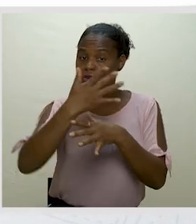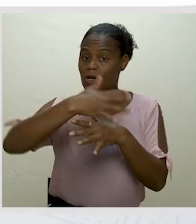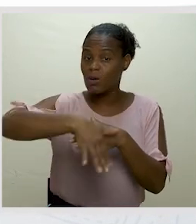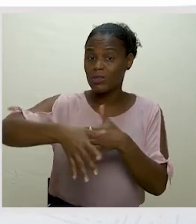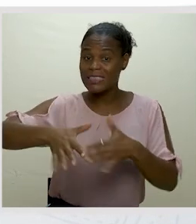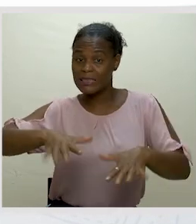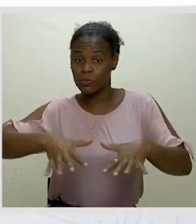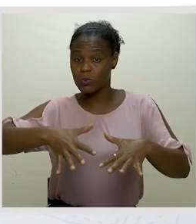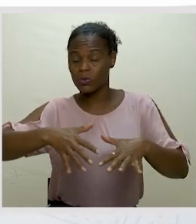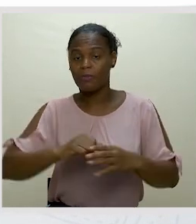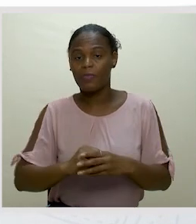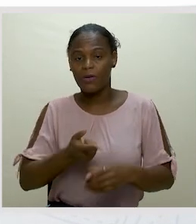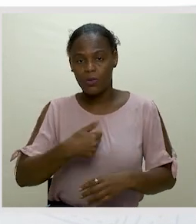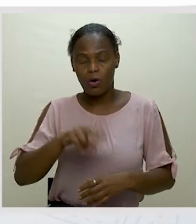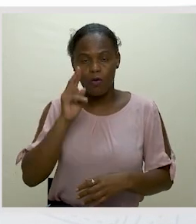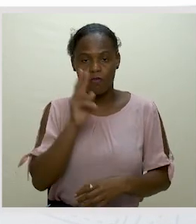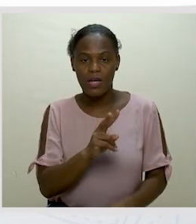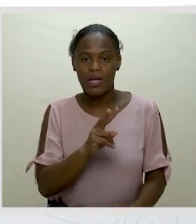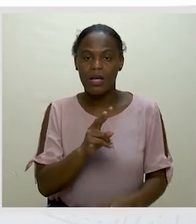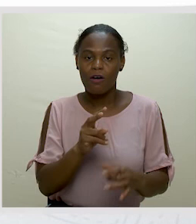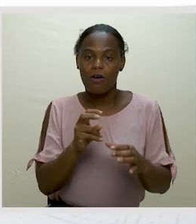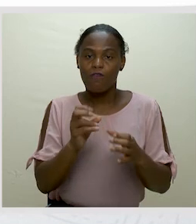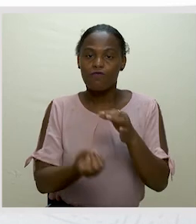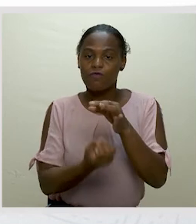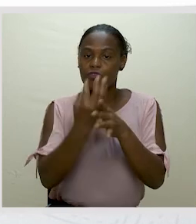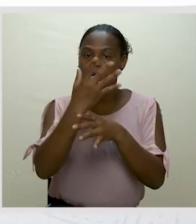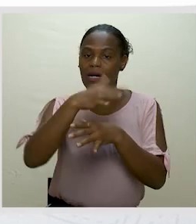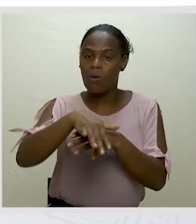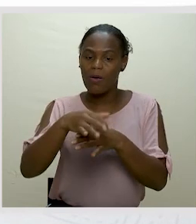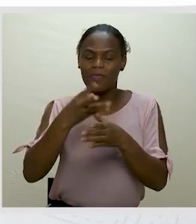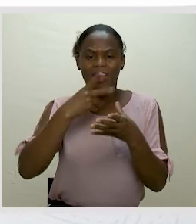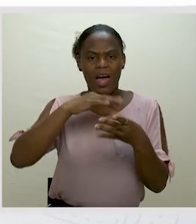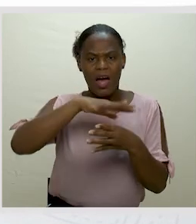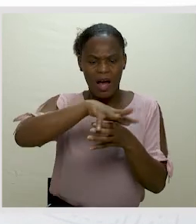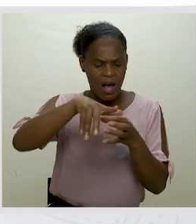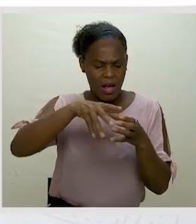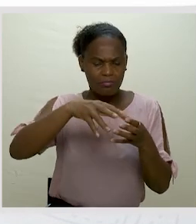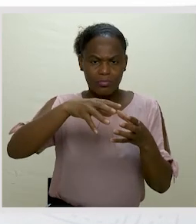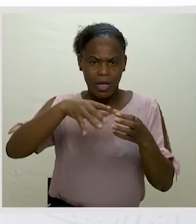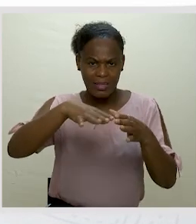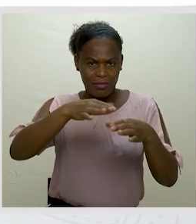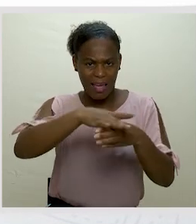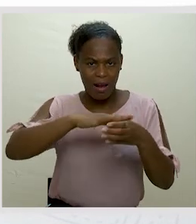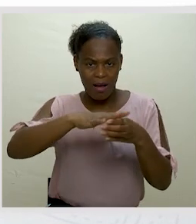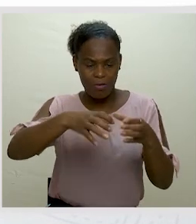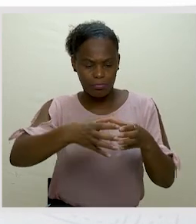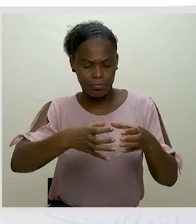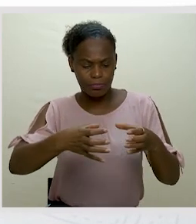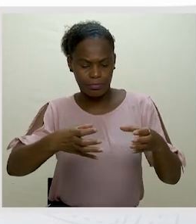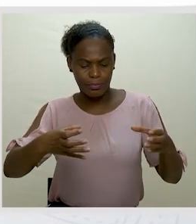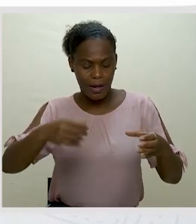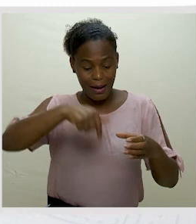os sismos. Nós vimos que o vulcão é uma abertura natural à superfície da crosta, por onde